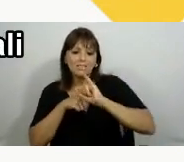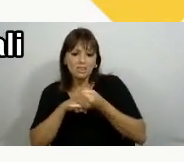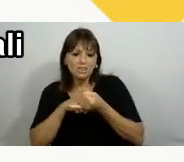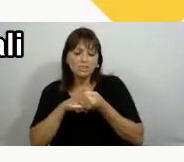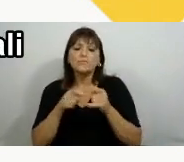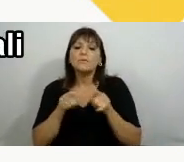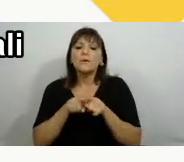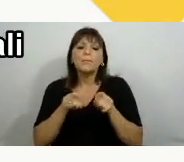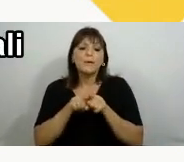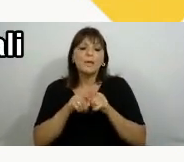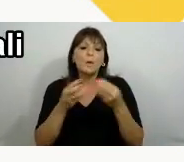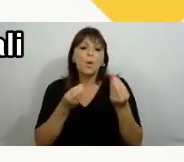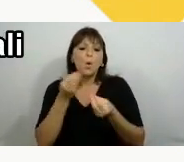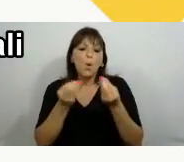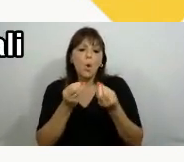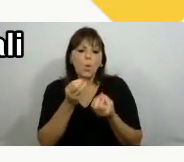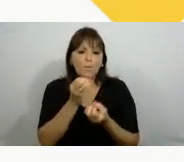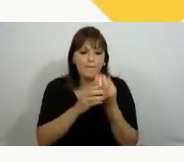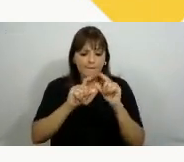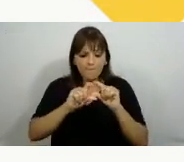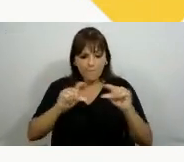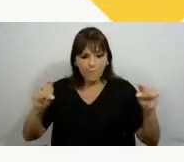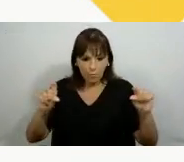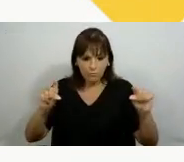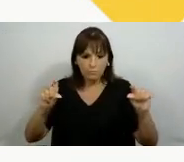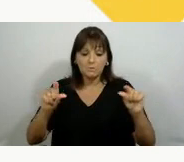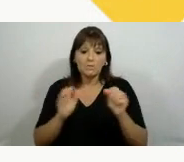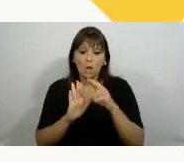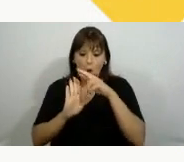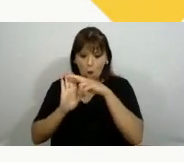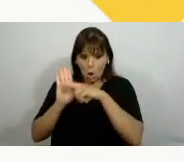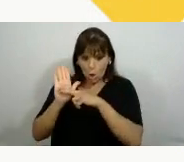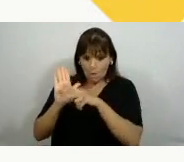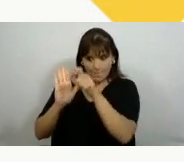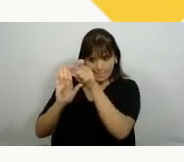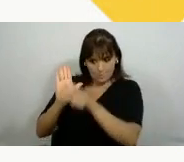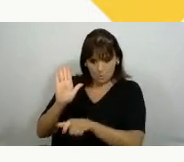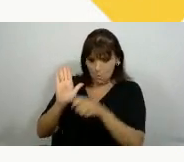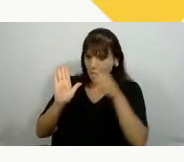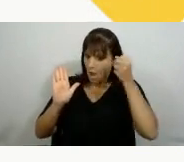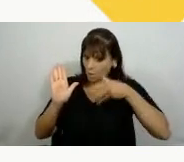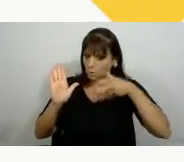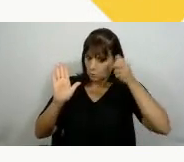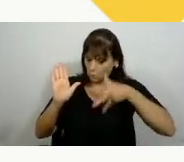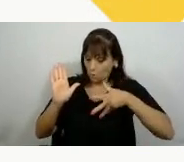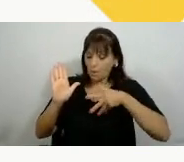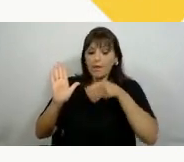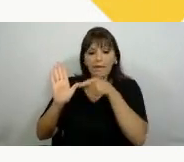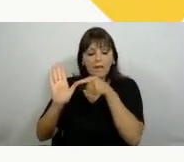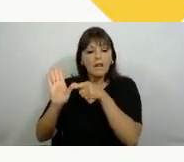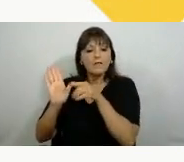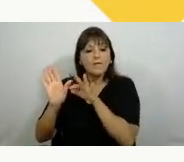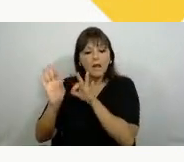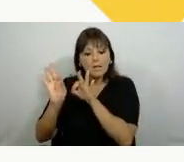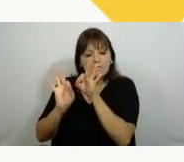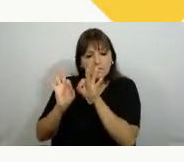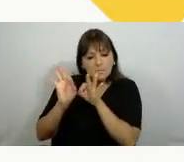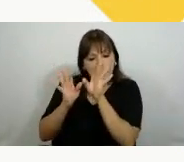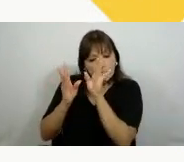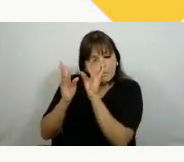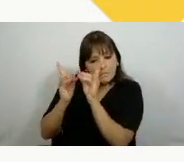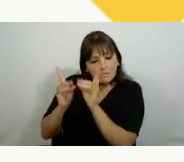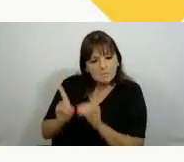esse audiodescritor roteirista, ele vai meio que lapidar ali. Eu diria que, quando eu estou fazendo audiodescrição, eu pego tudo que tem de